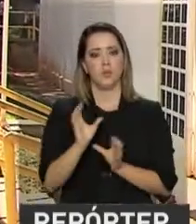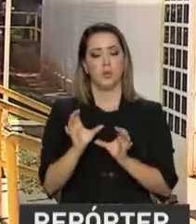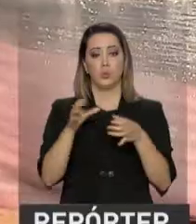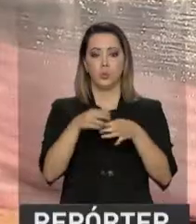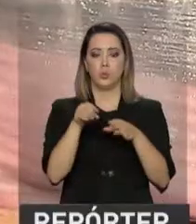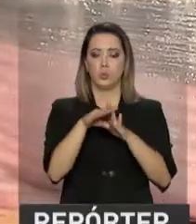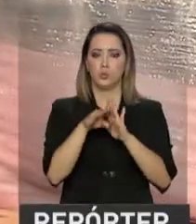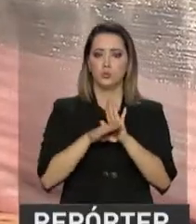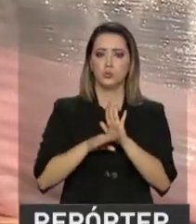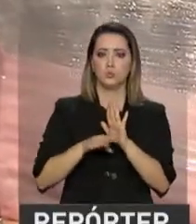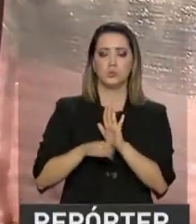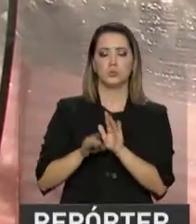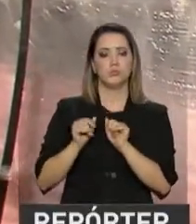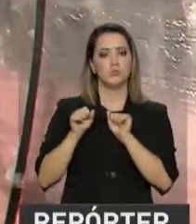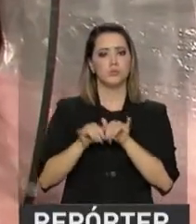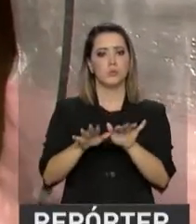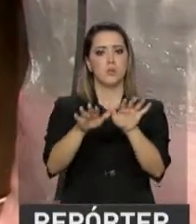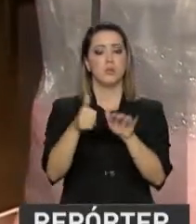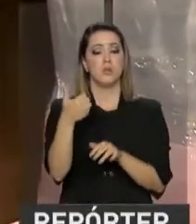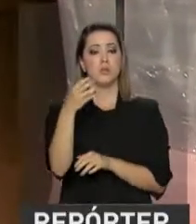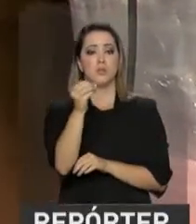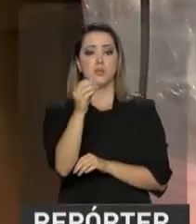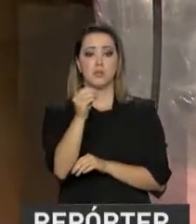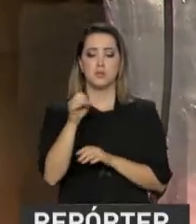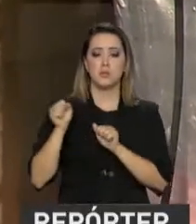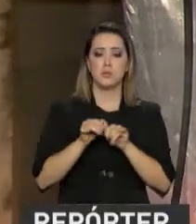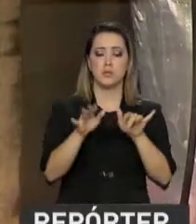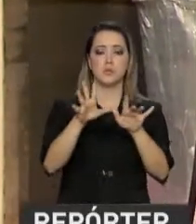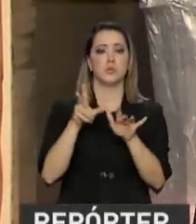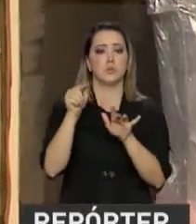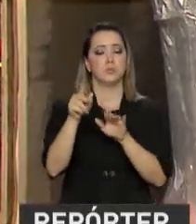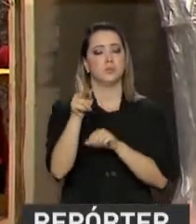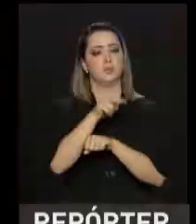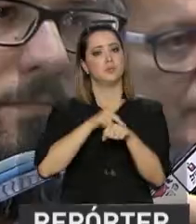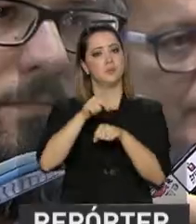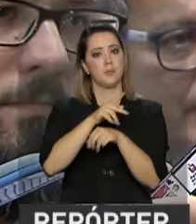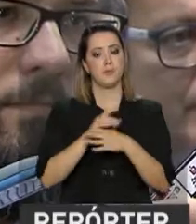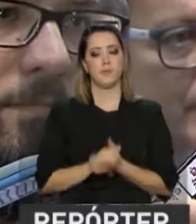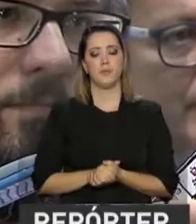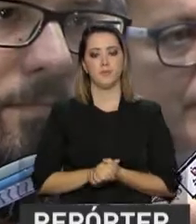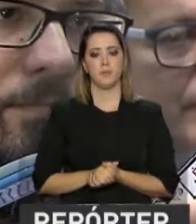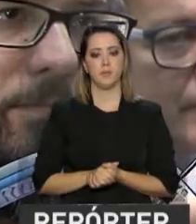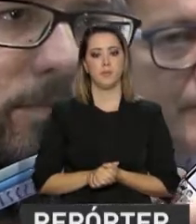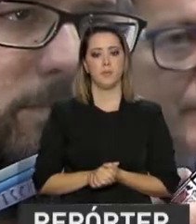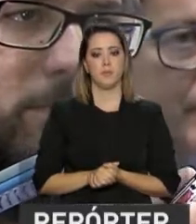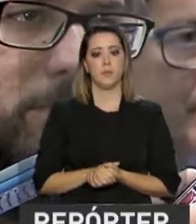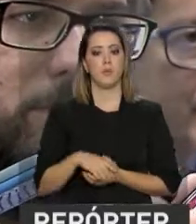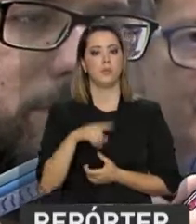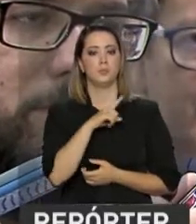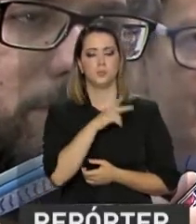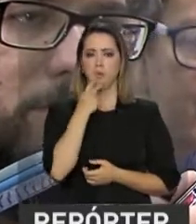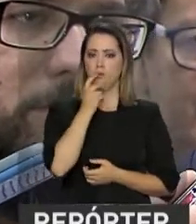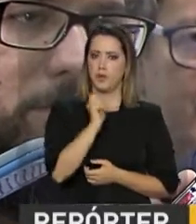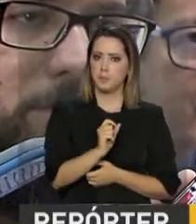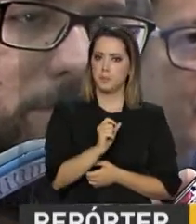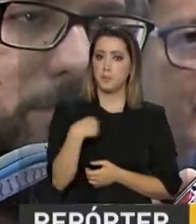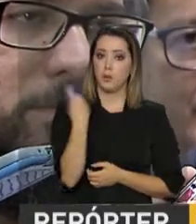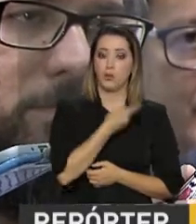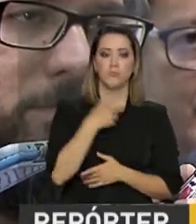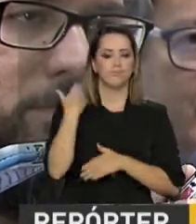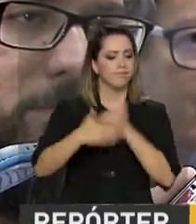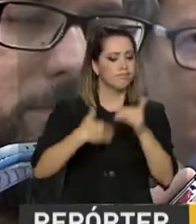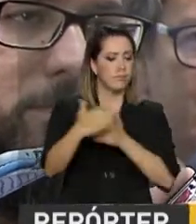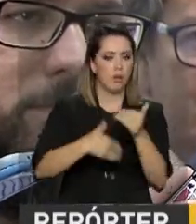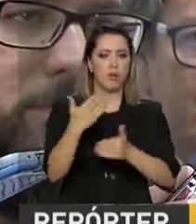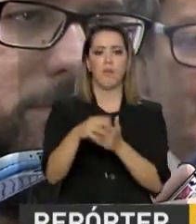radioterapia. No total, 100 vão ser distribuídos em todo o país. Estamos avançando o mais rápido que podemos